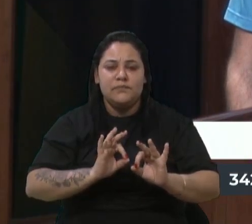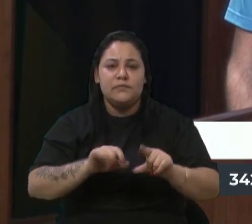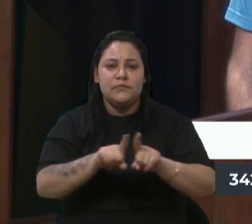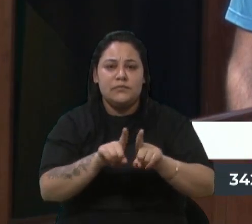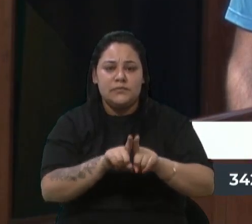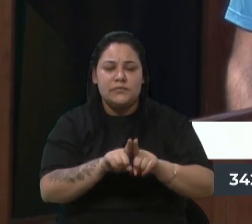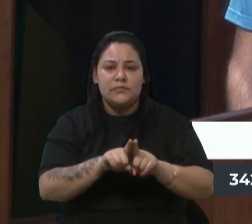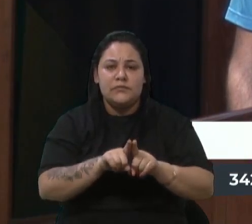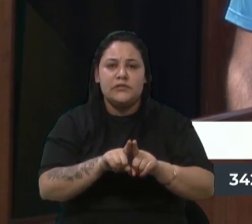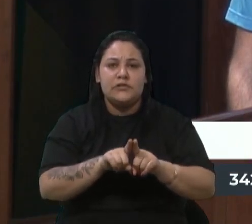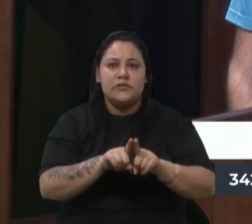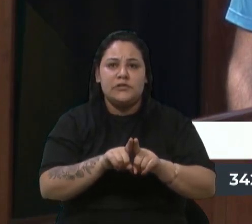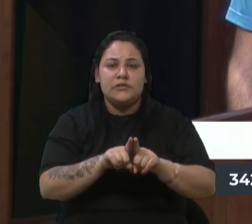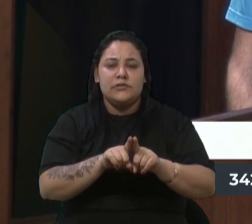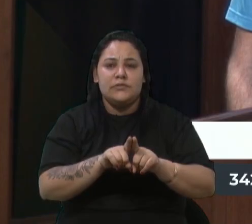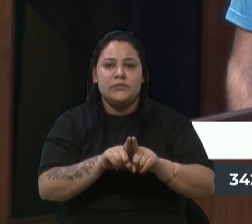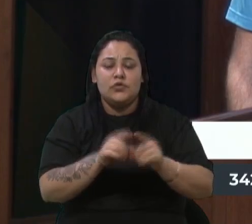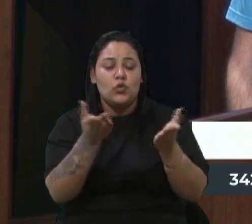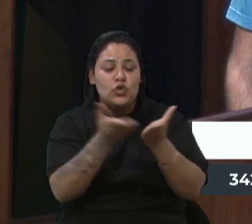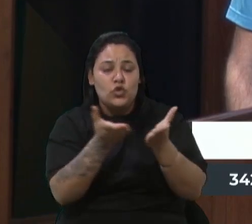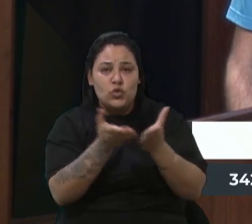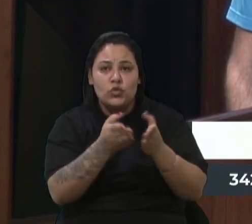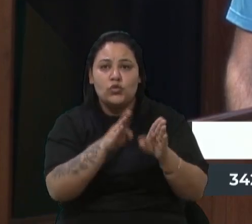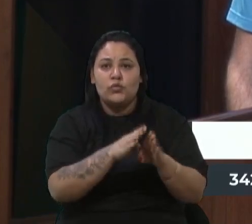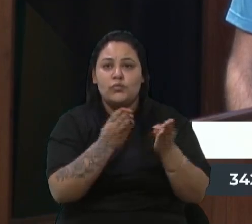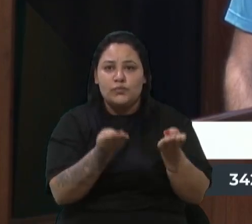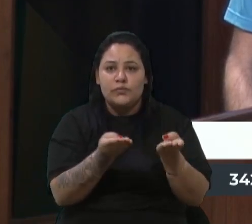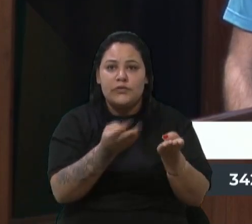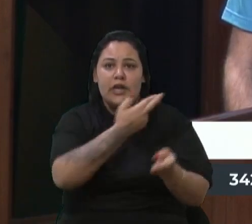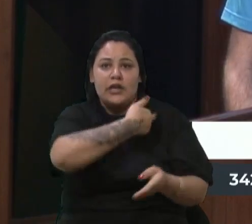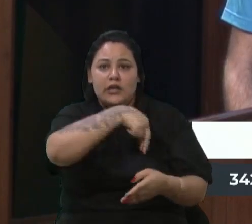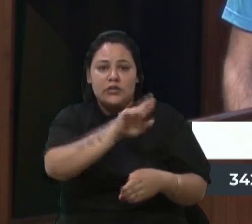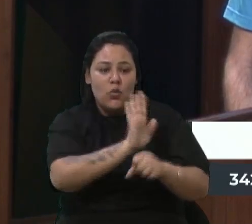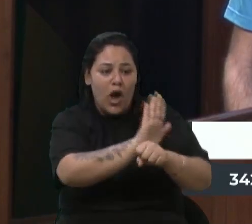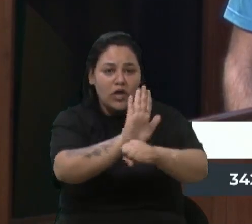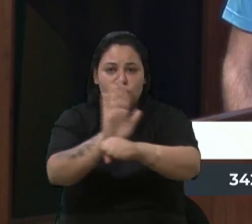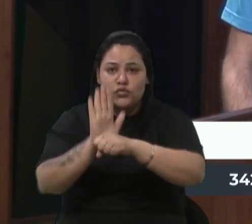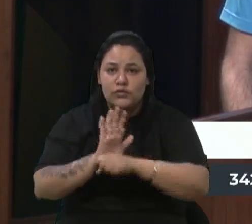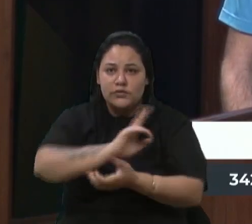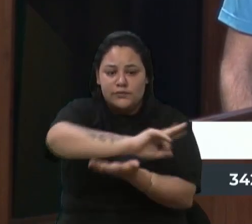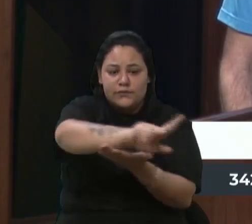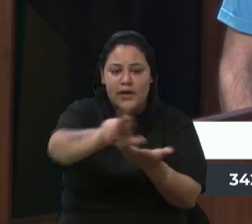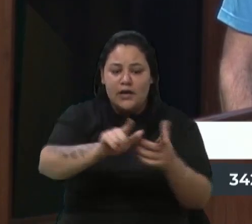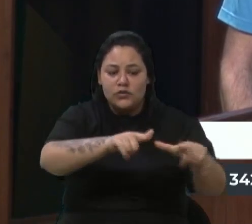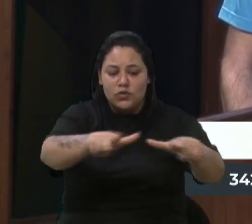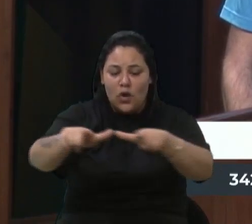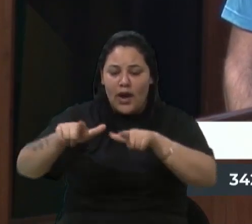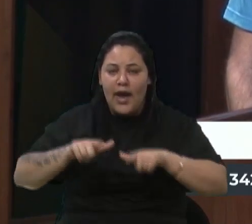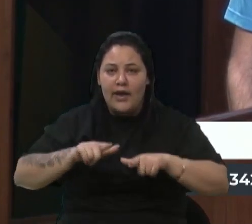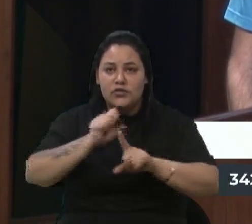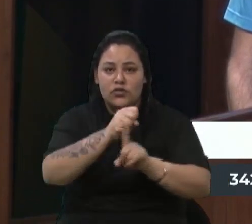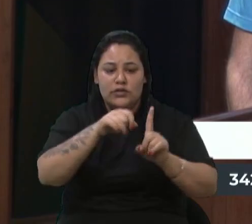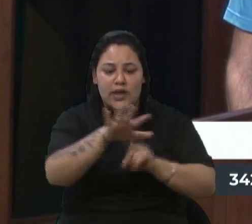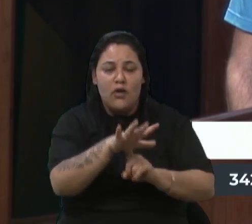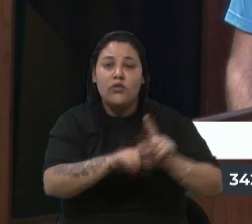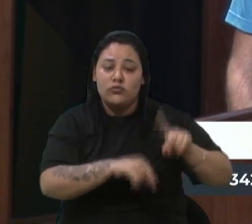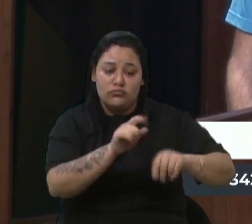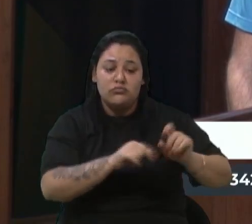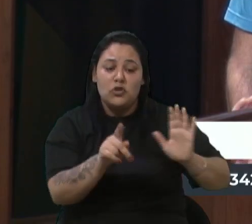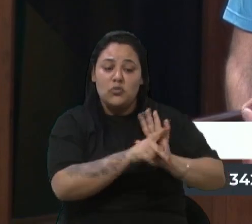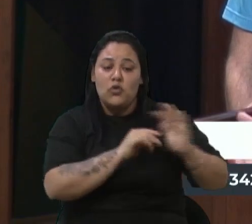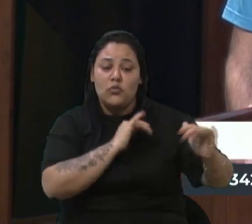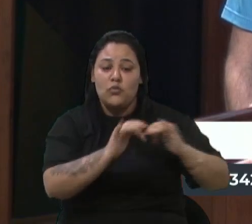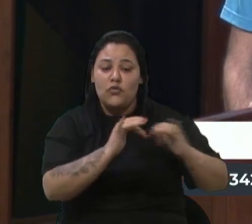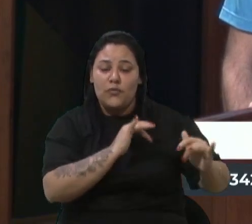matrimônio, catequese, ajuda em diversas pastorais e em atividades do próprio movimento,